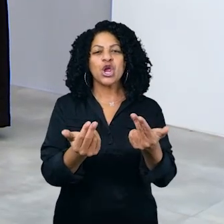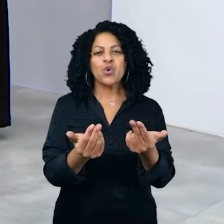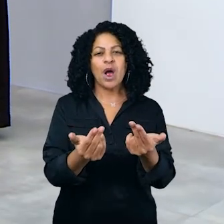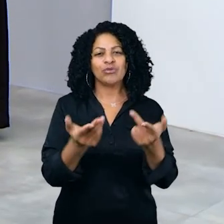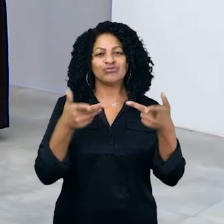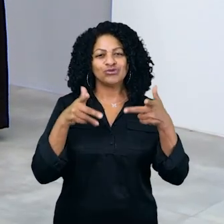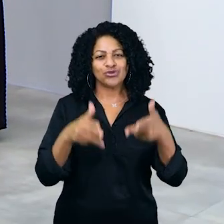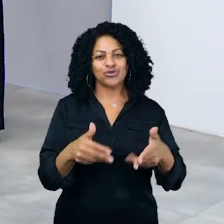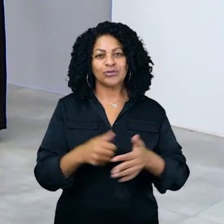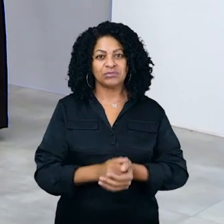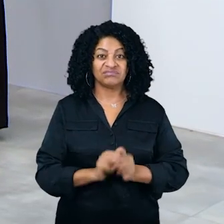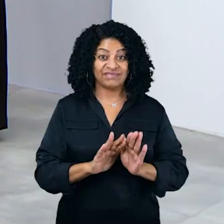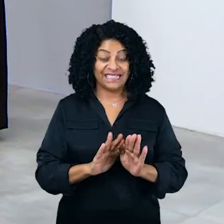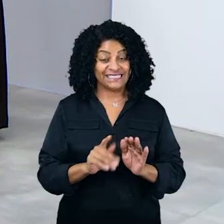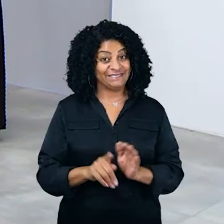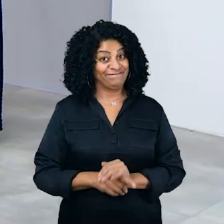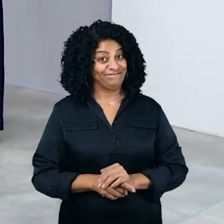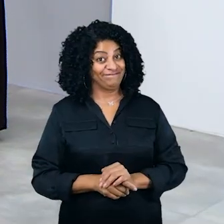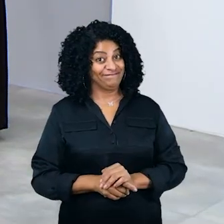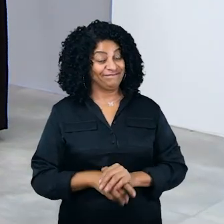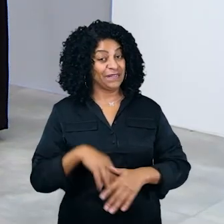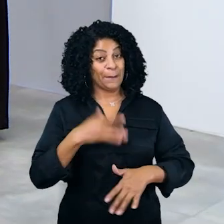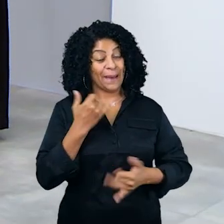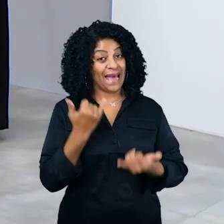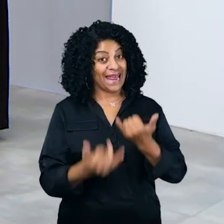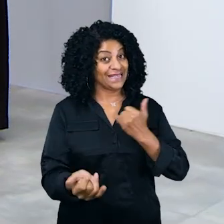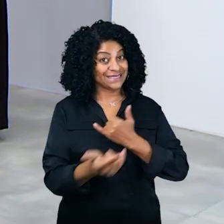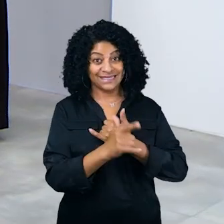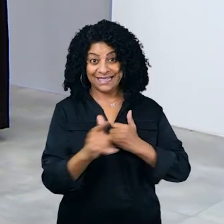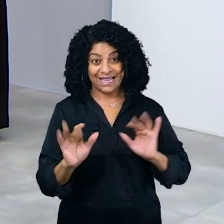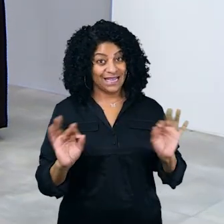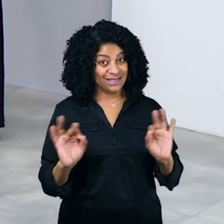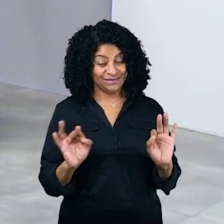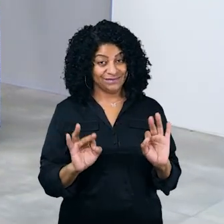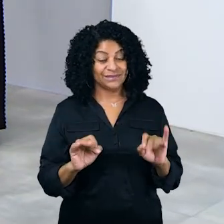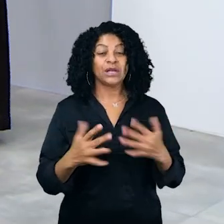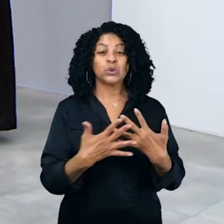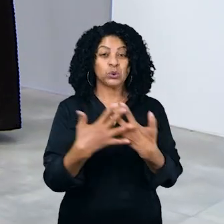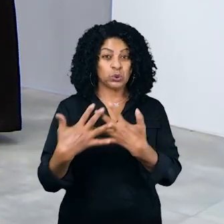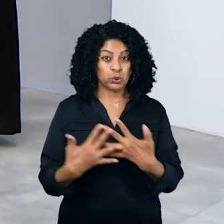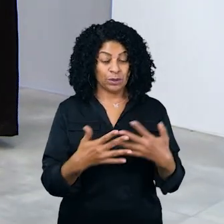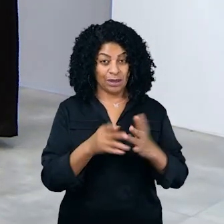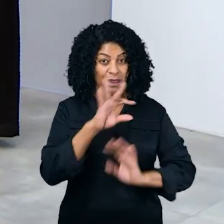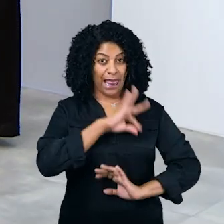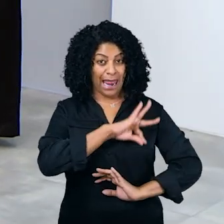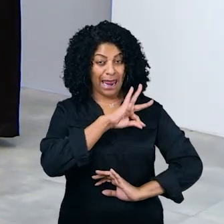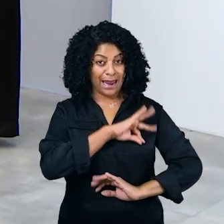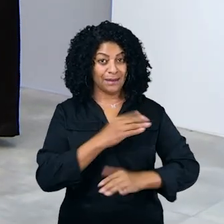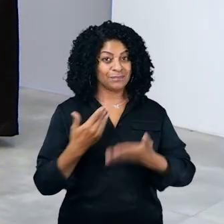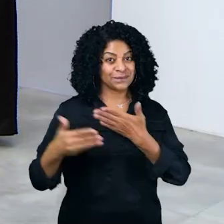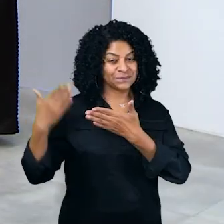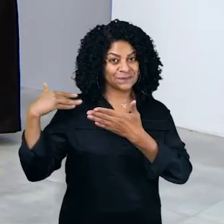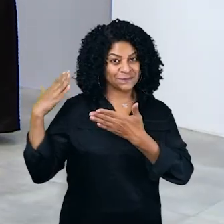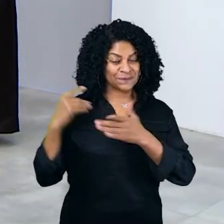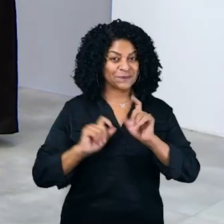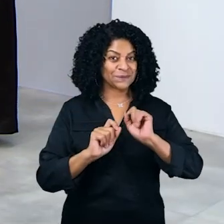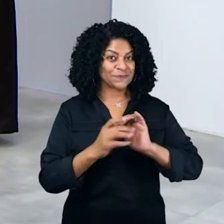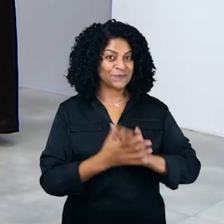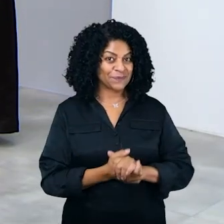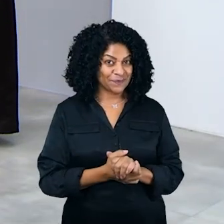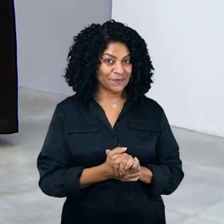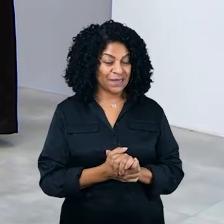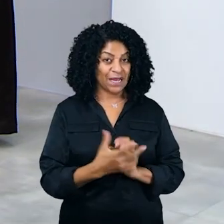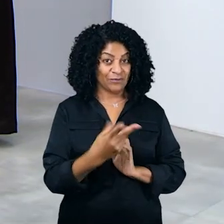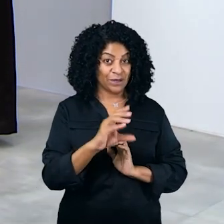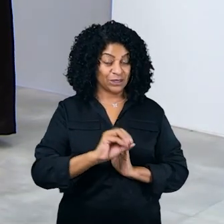mesma forma. Mas na prática não é bem isso que acontece. O último relatório de transparência salarial divulgado no fim do ano passado